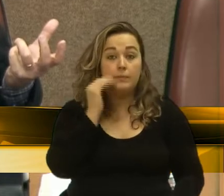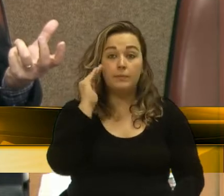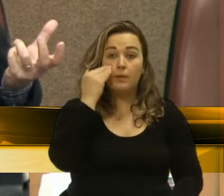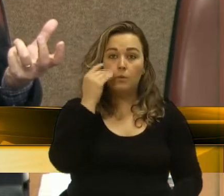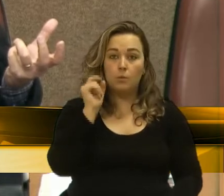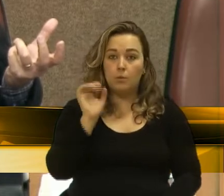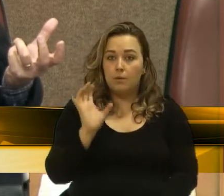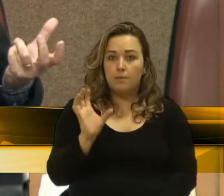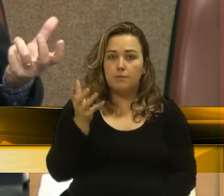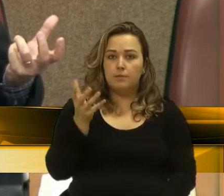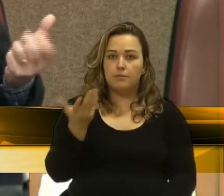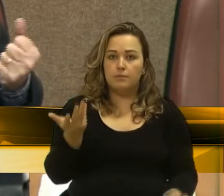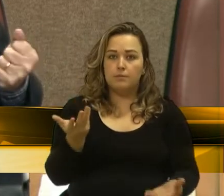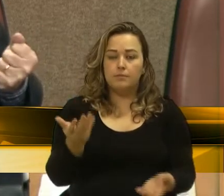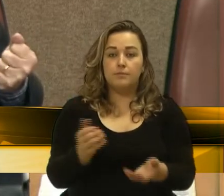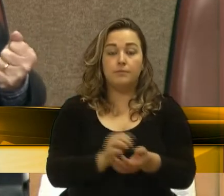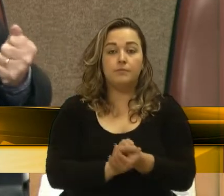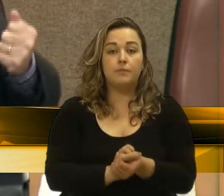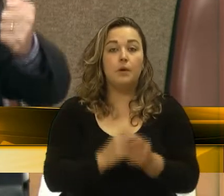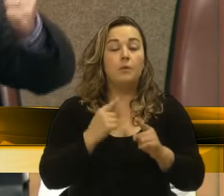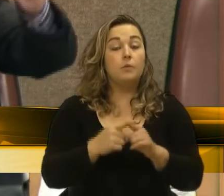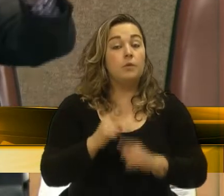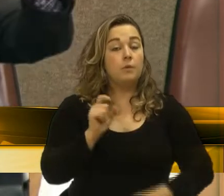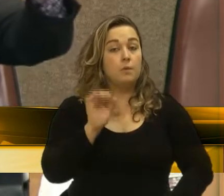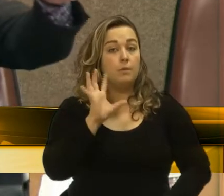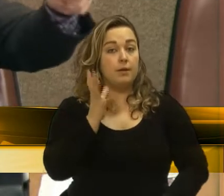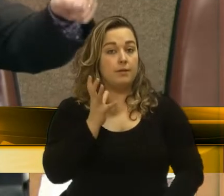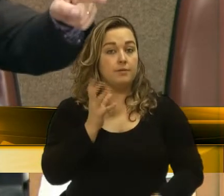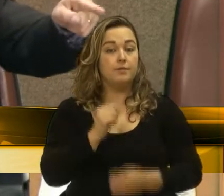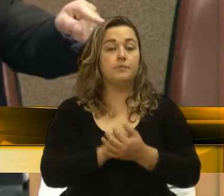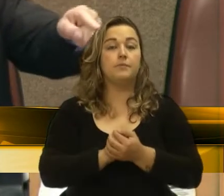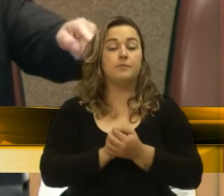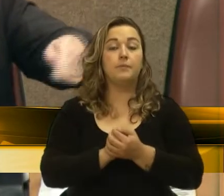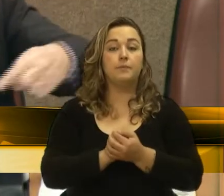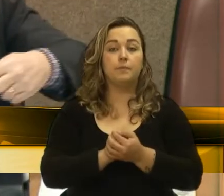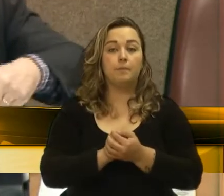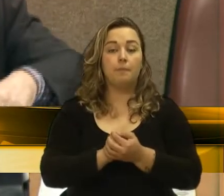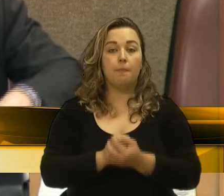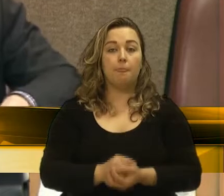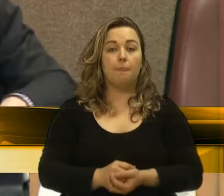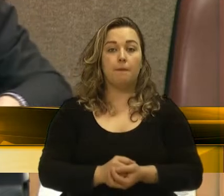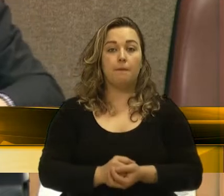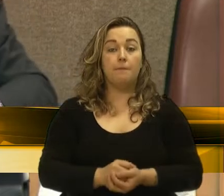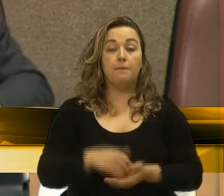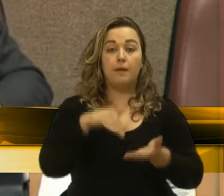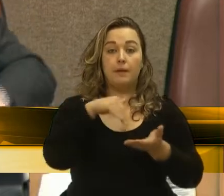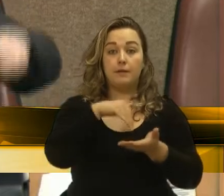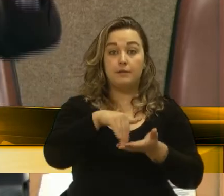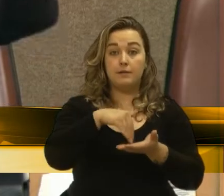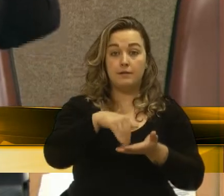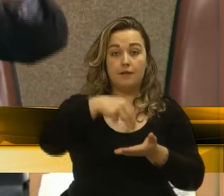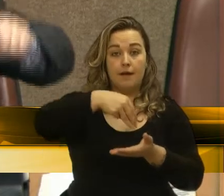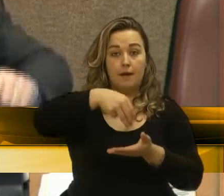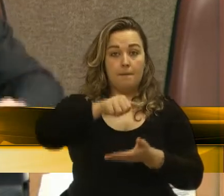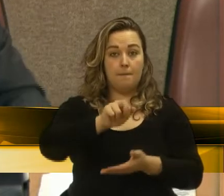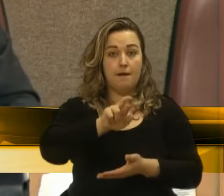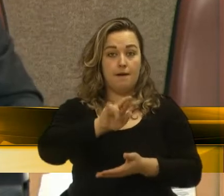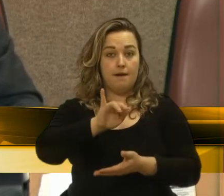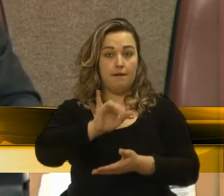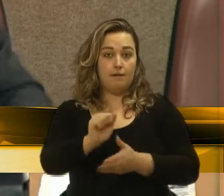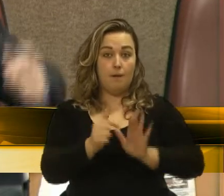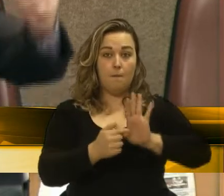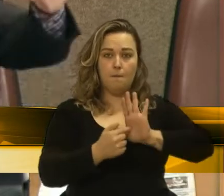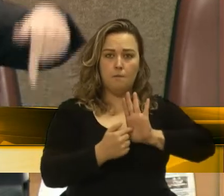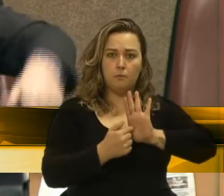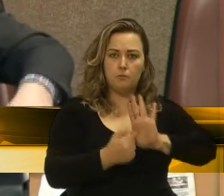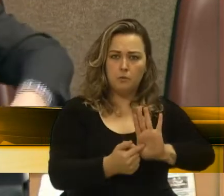acontecendo ali. Tanto é que quando a secretária Maria do Socorro mostrou esta marca aí,